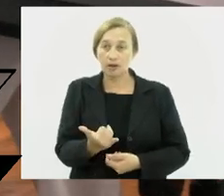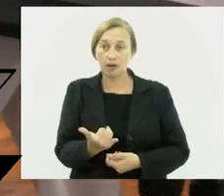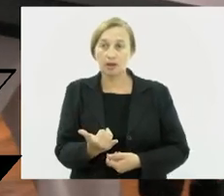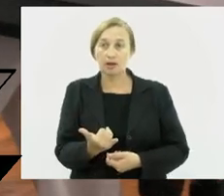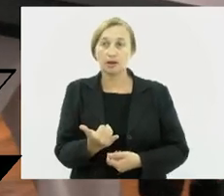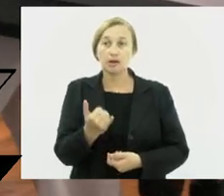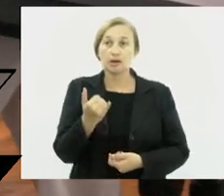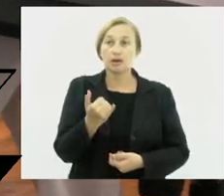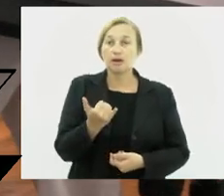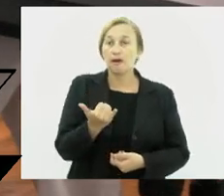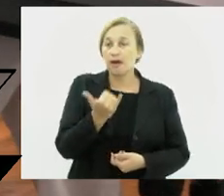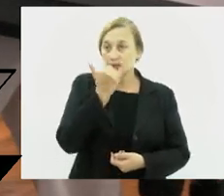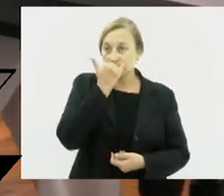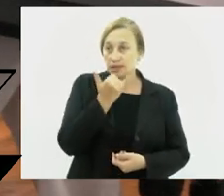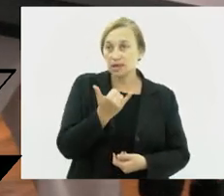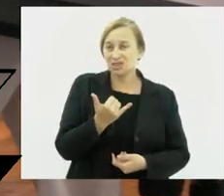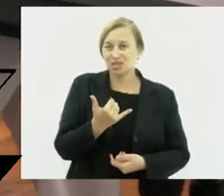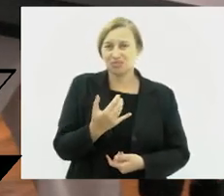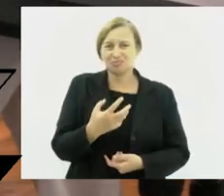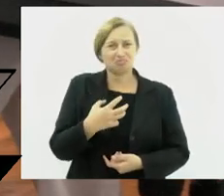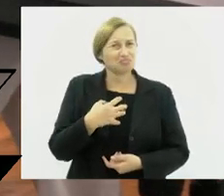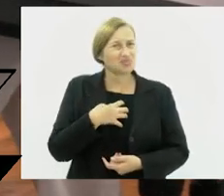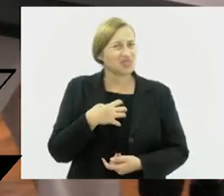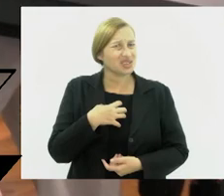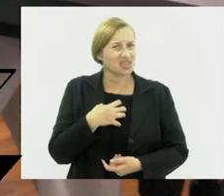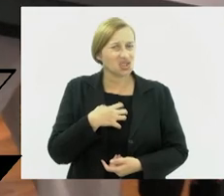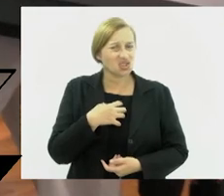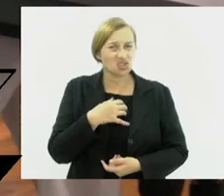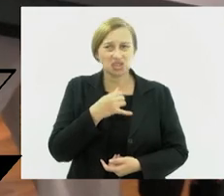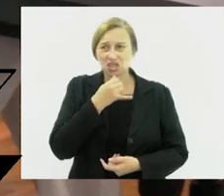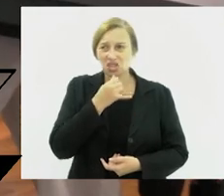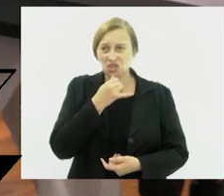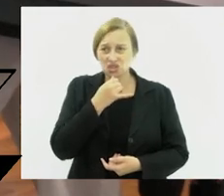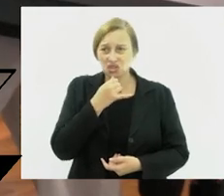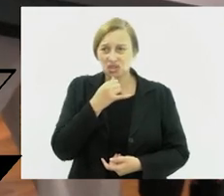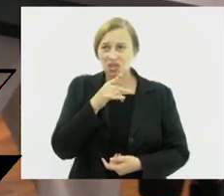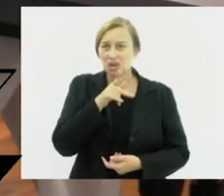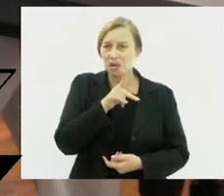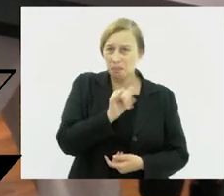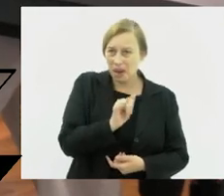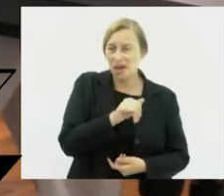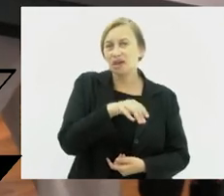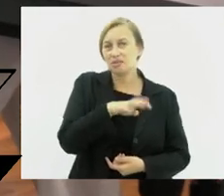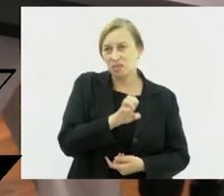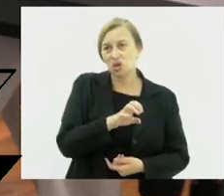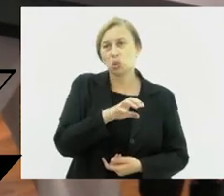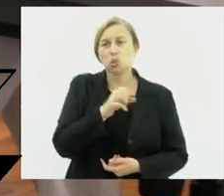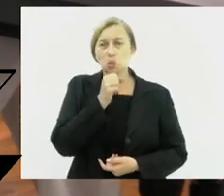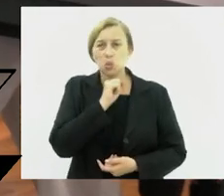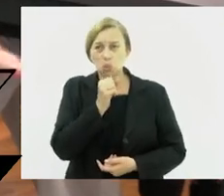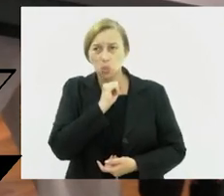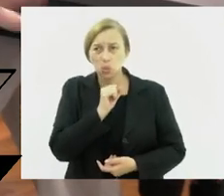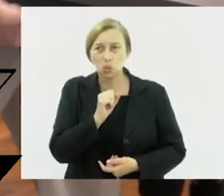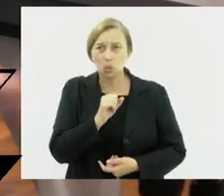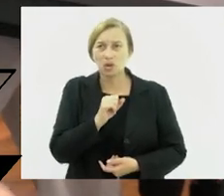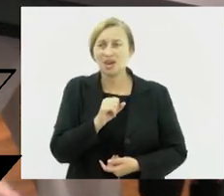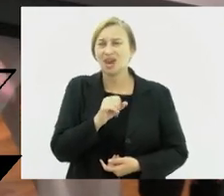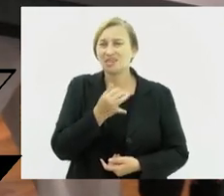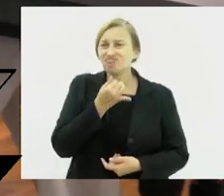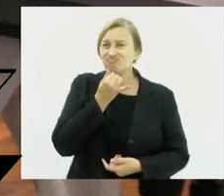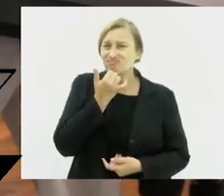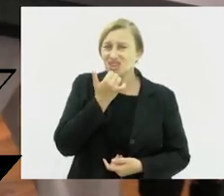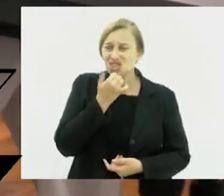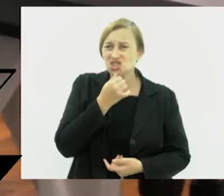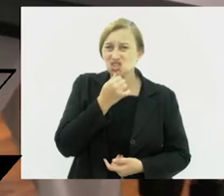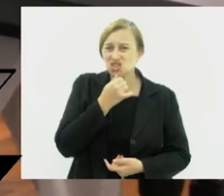maneira muito profunda. Eu tenho pais idosos, E eu acho que é a gota d'água. Eu acho que a